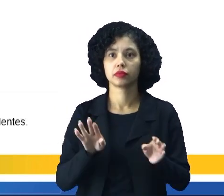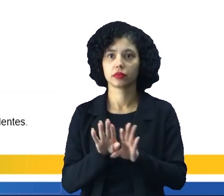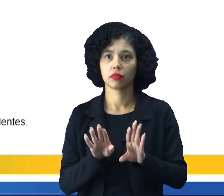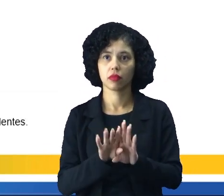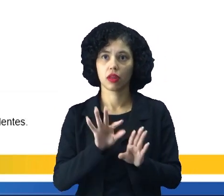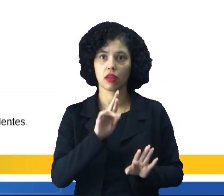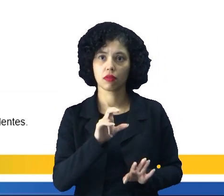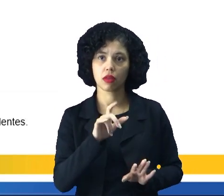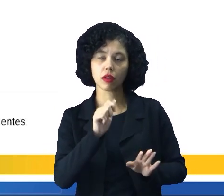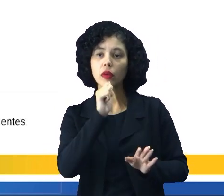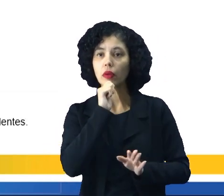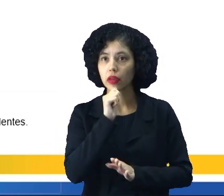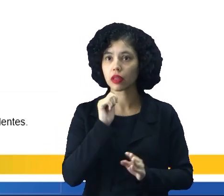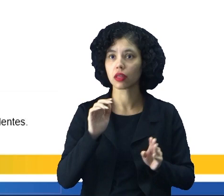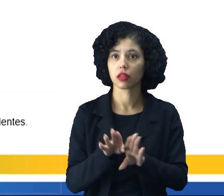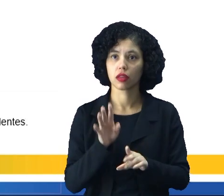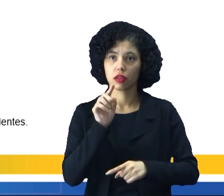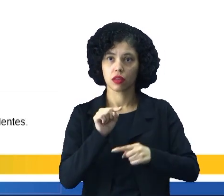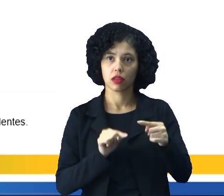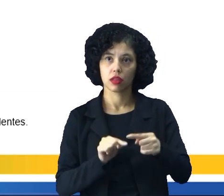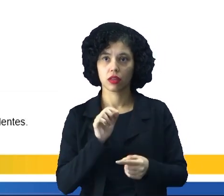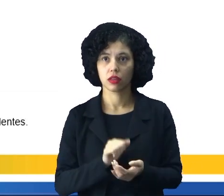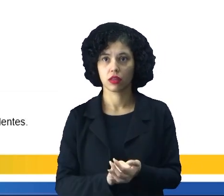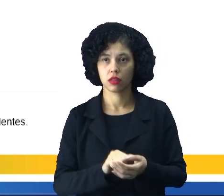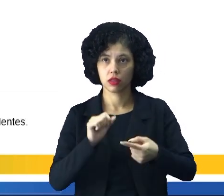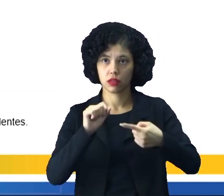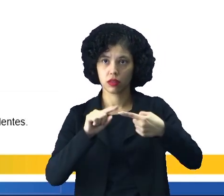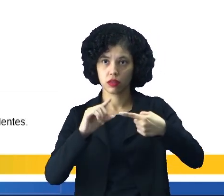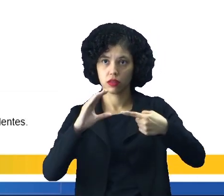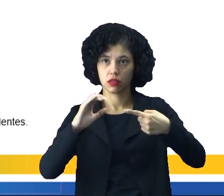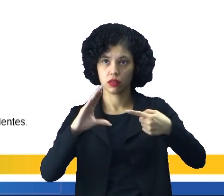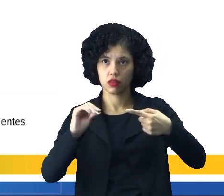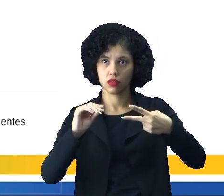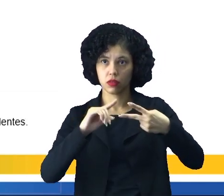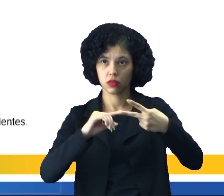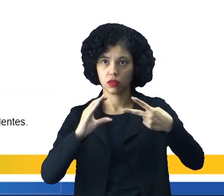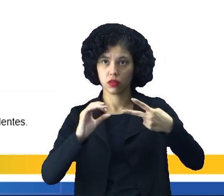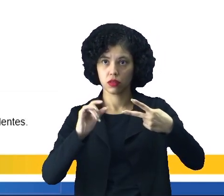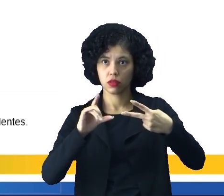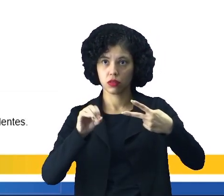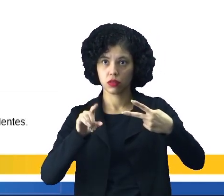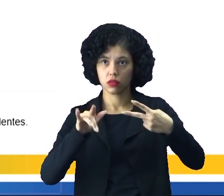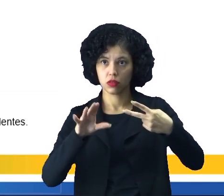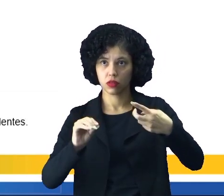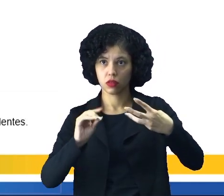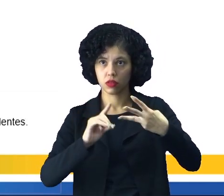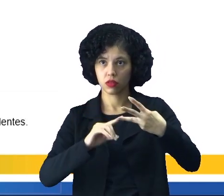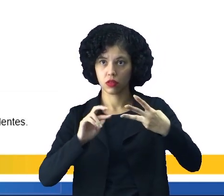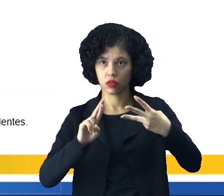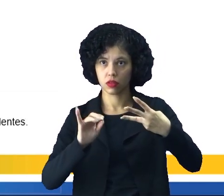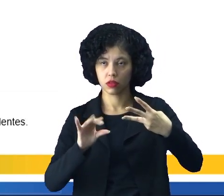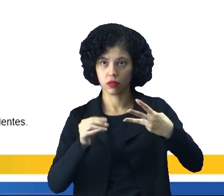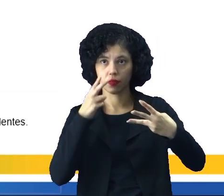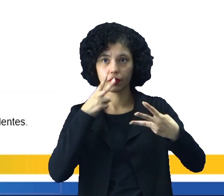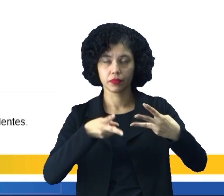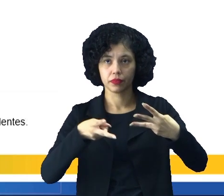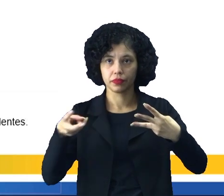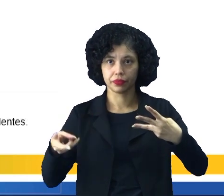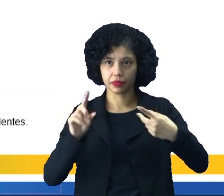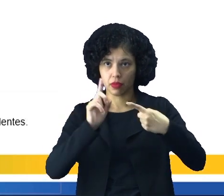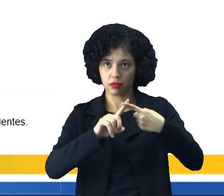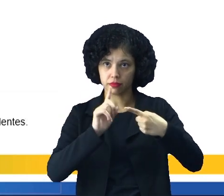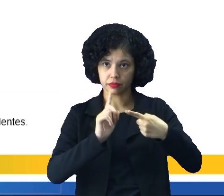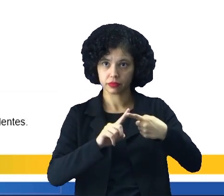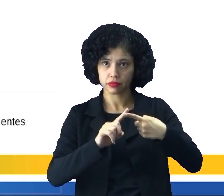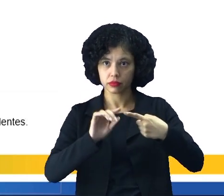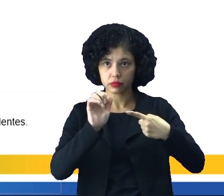fecal. Além disso, divide-se em seco, cólon e reto. No seco, observa-se uma projeção chamada